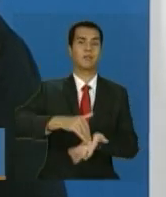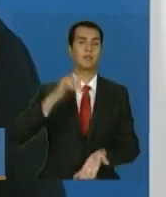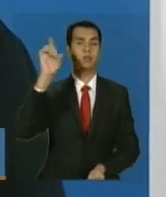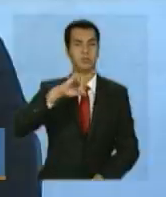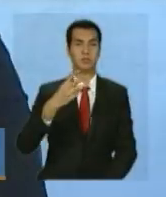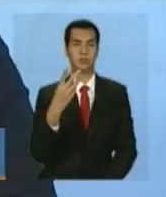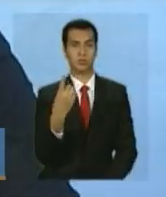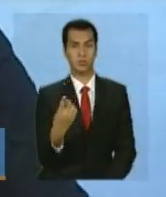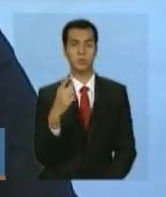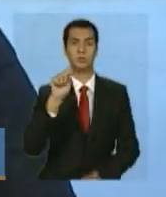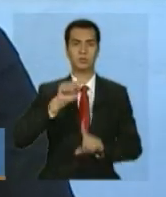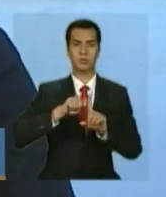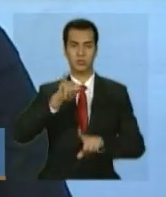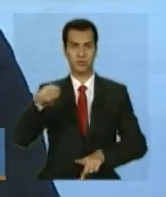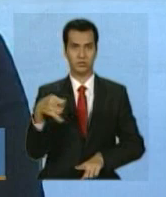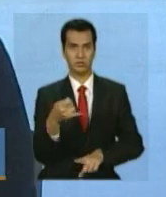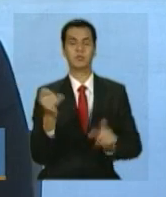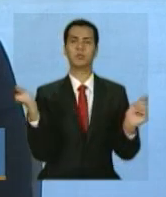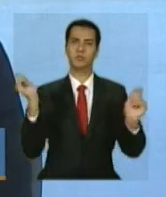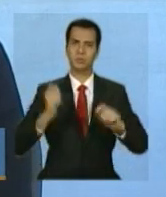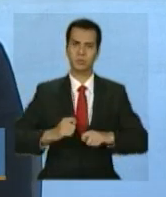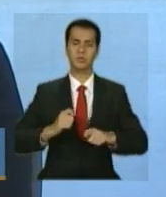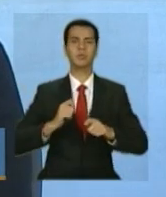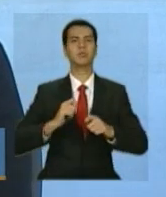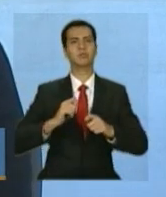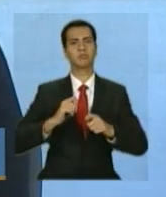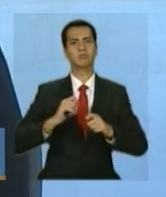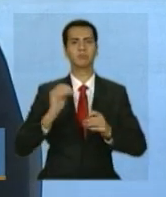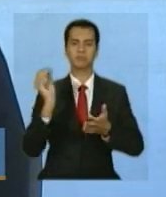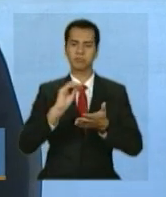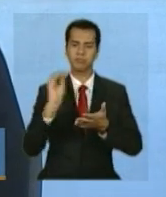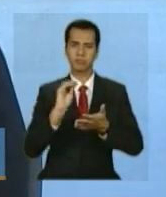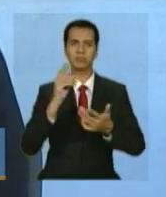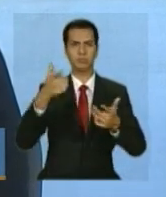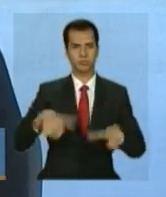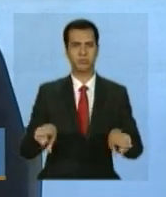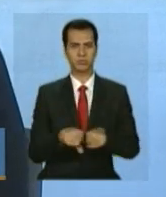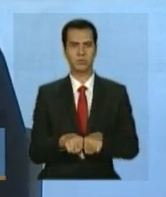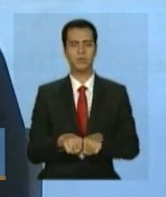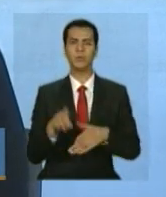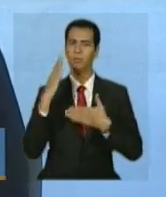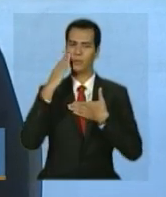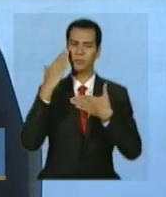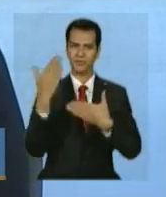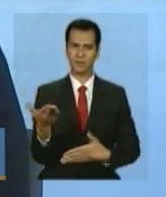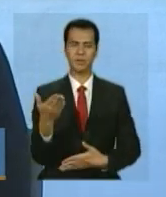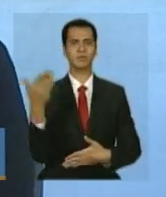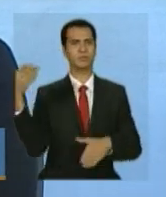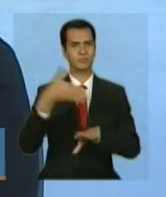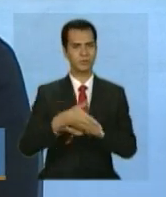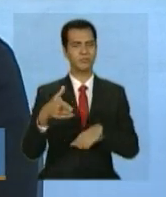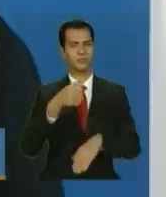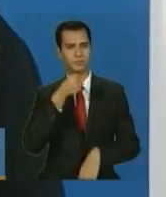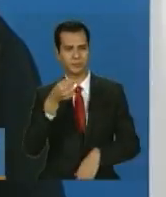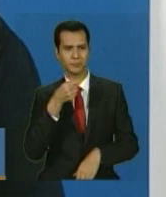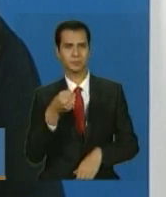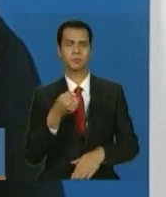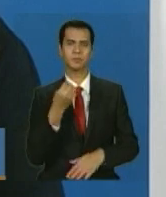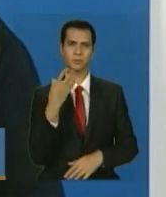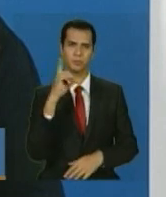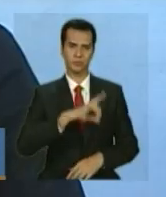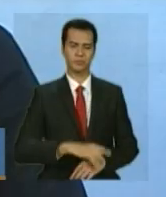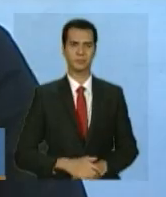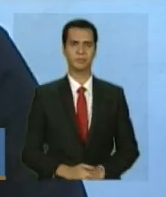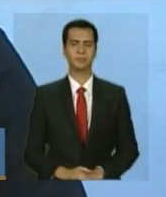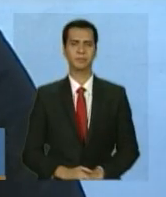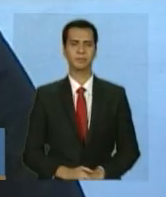cancelamentos. Bom, agradeço demais os seus esclarecimentos. Obrigada pela sua participação com a gente aqui no Teleconferência, Letícia. Obrigada, bom dia.